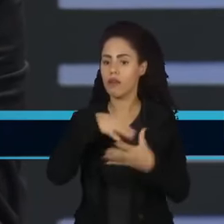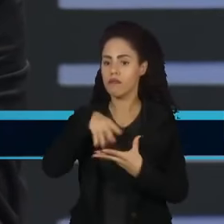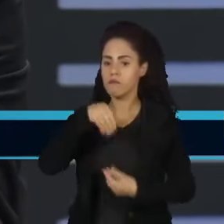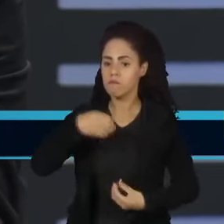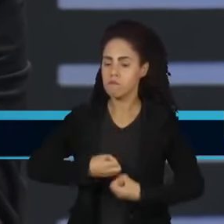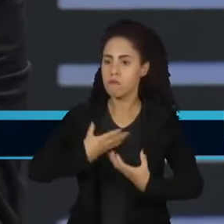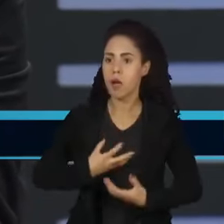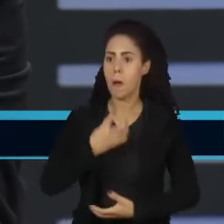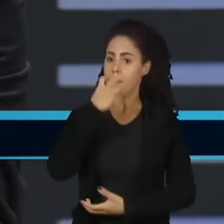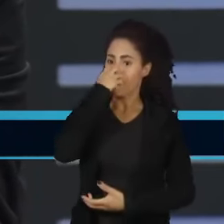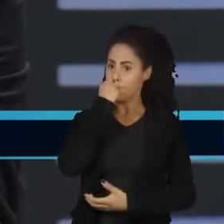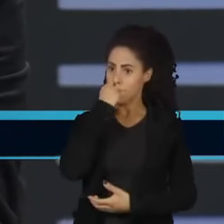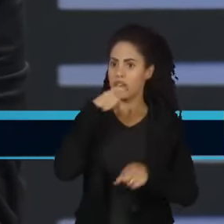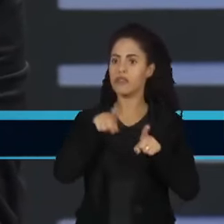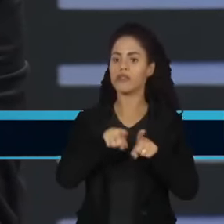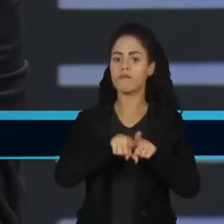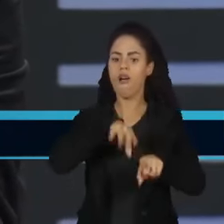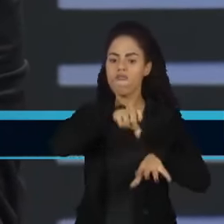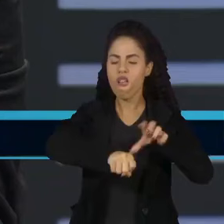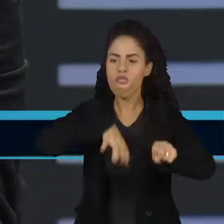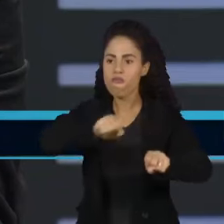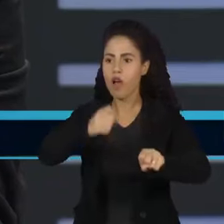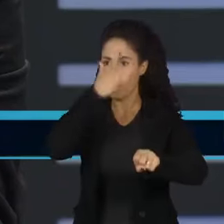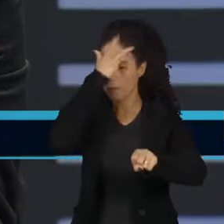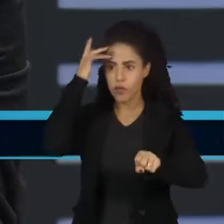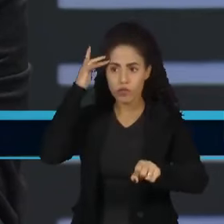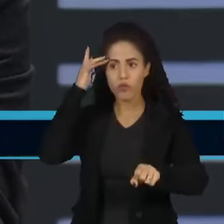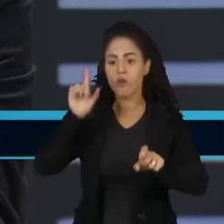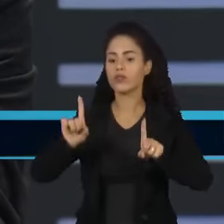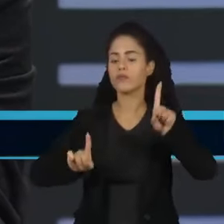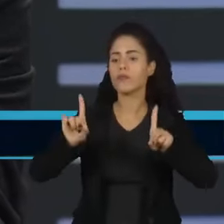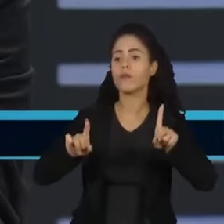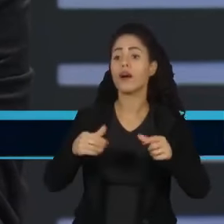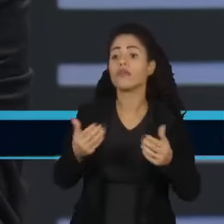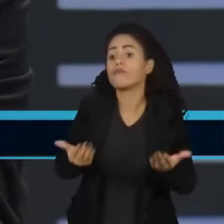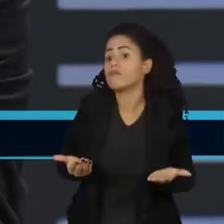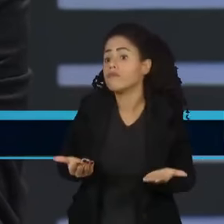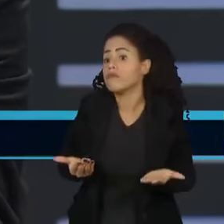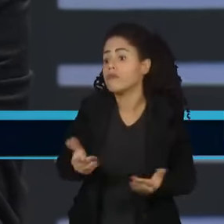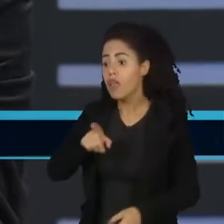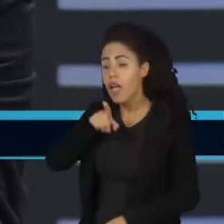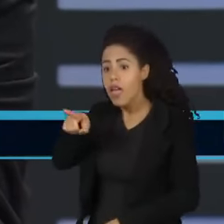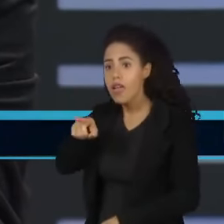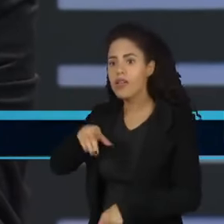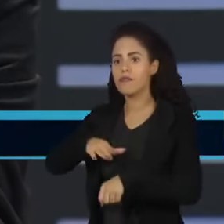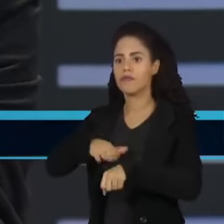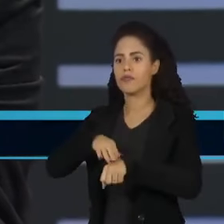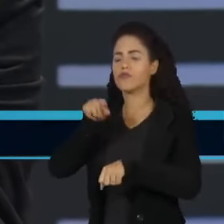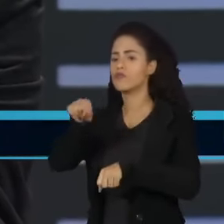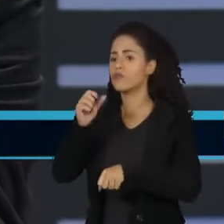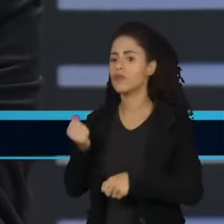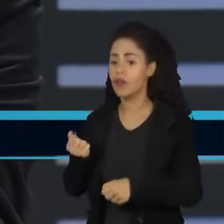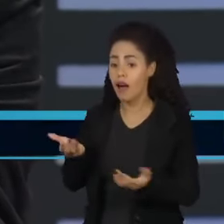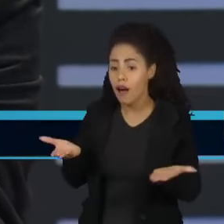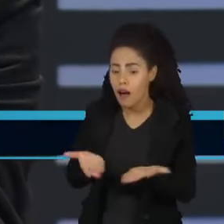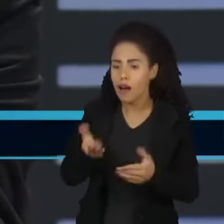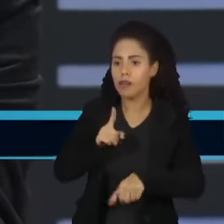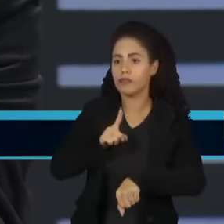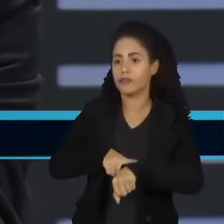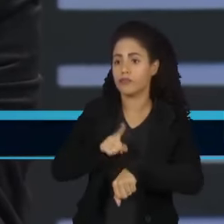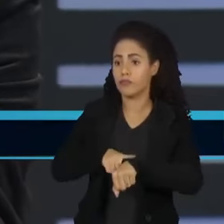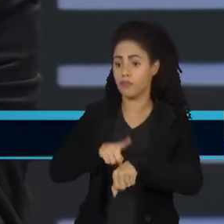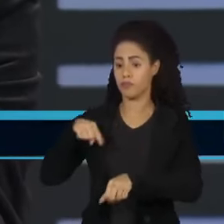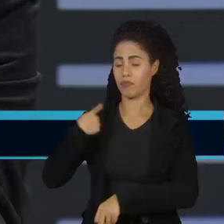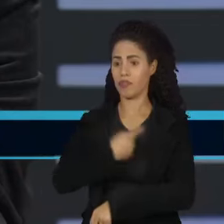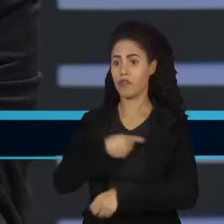democrática, cassação de adversários potenciais, ou seja, ele construiu para, nesse momento em